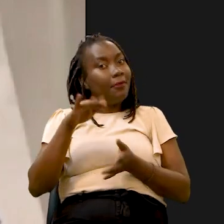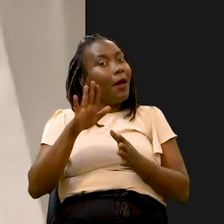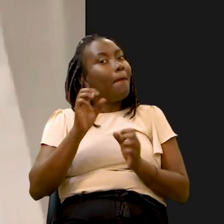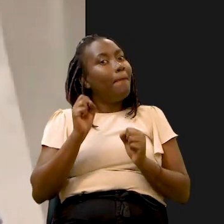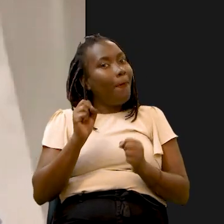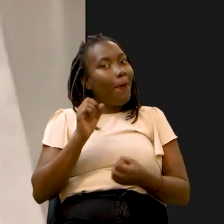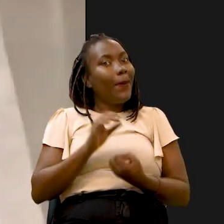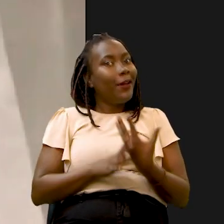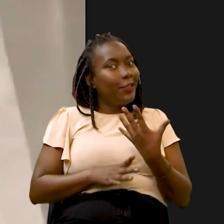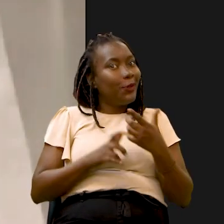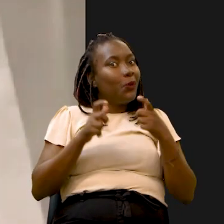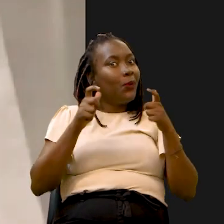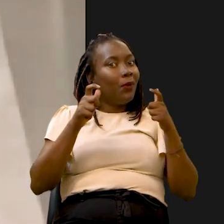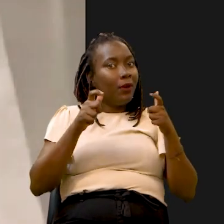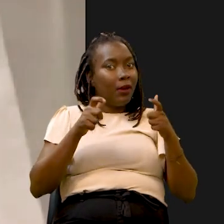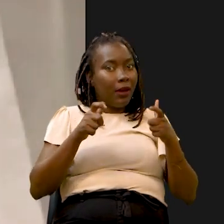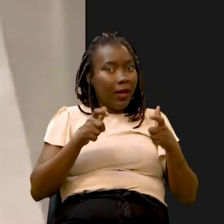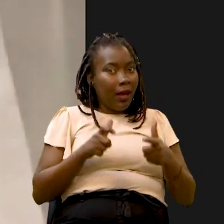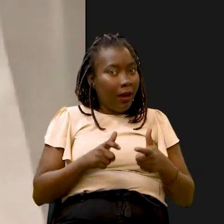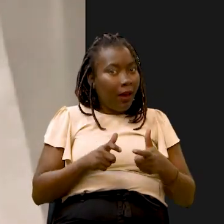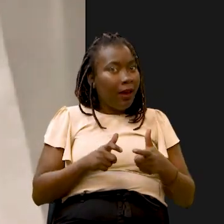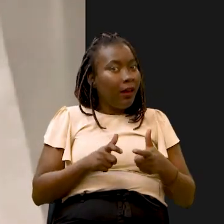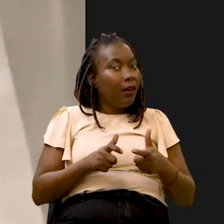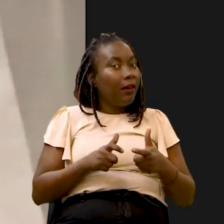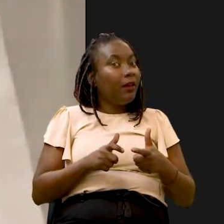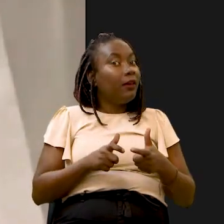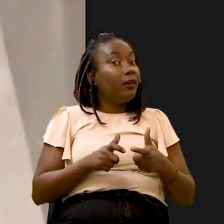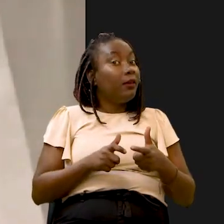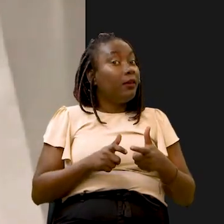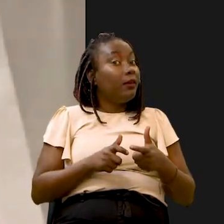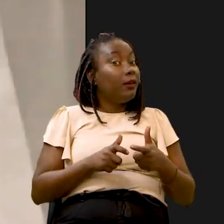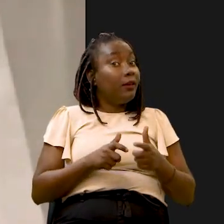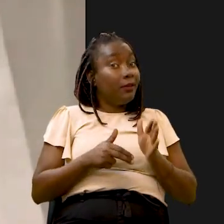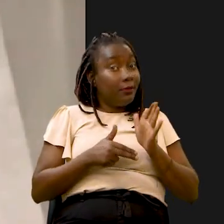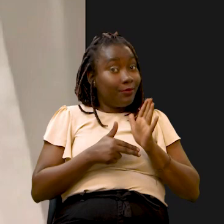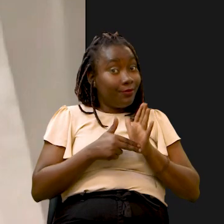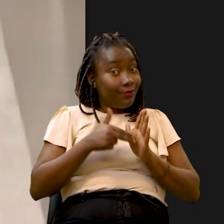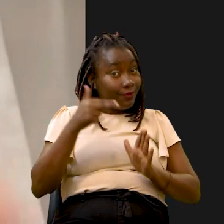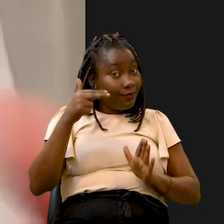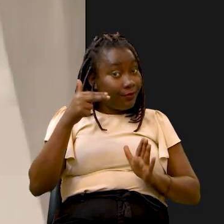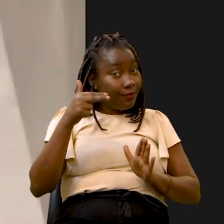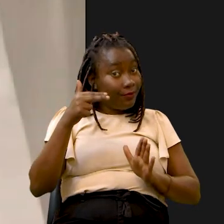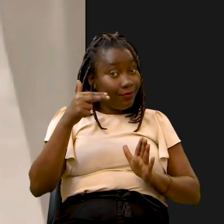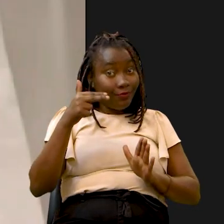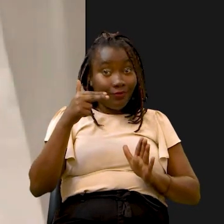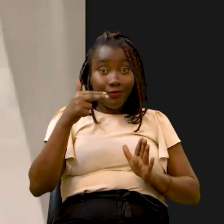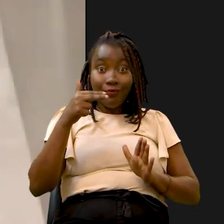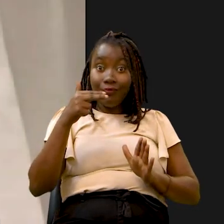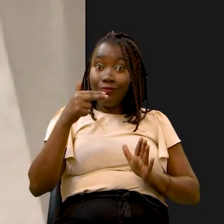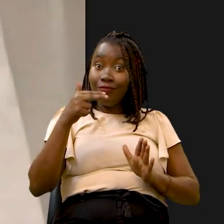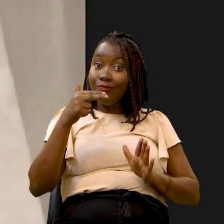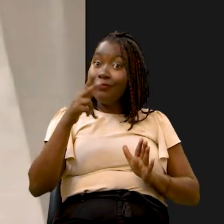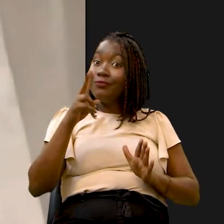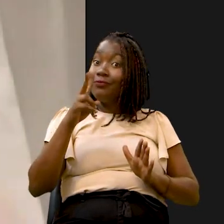tiro. Sim, mas pode aparecer num lugar em que a